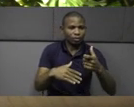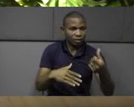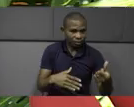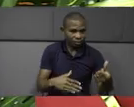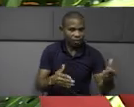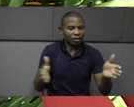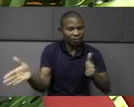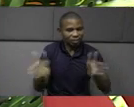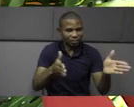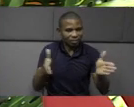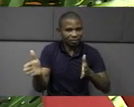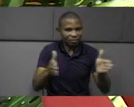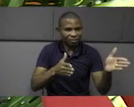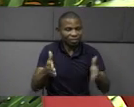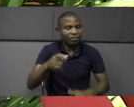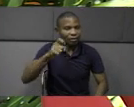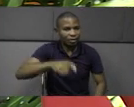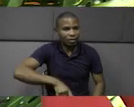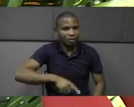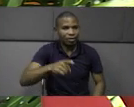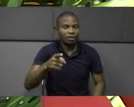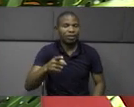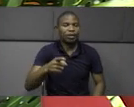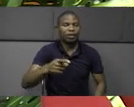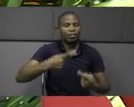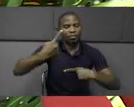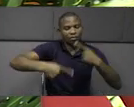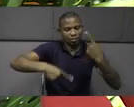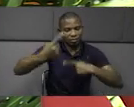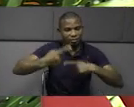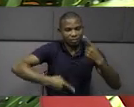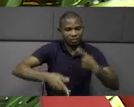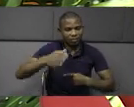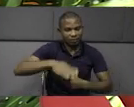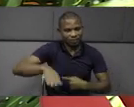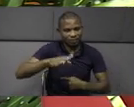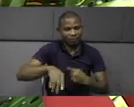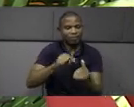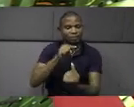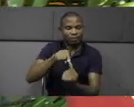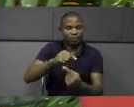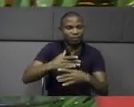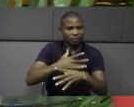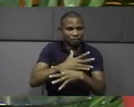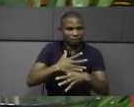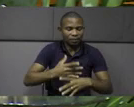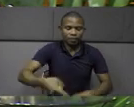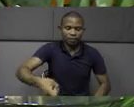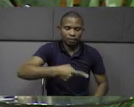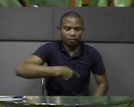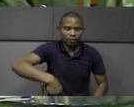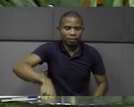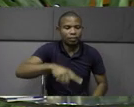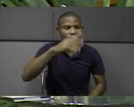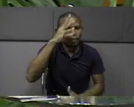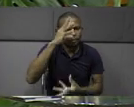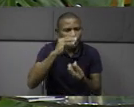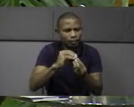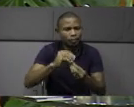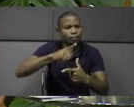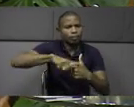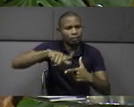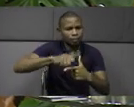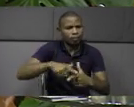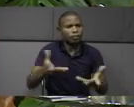do debate da infância atrelada à cidade a gente percebe é um problema que a gente considera hoje